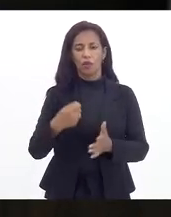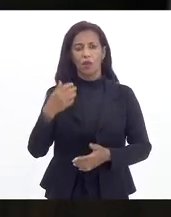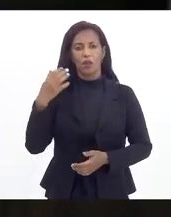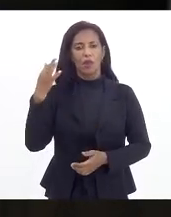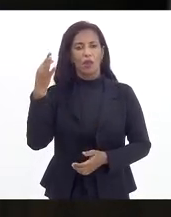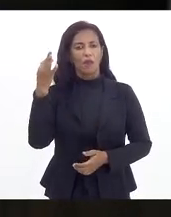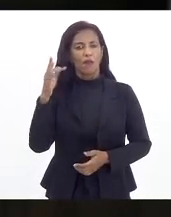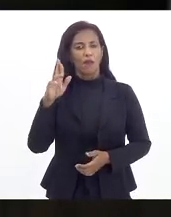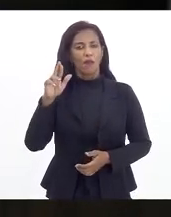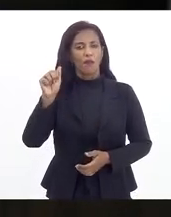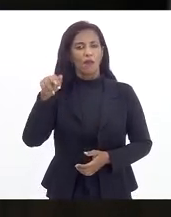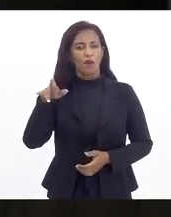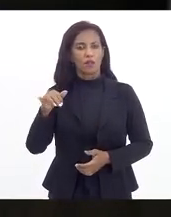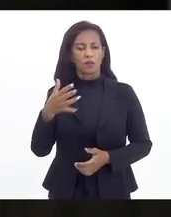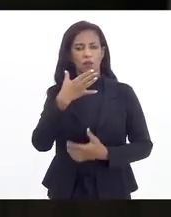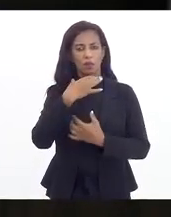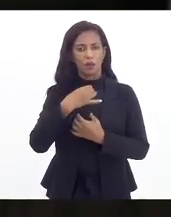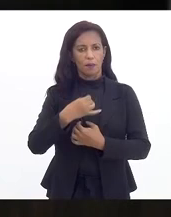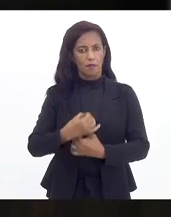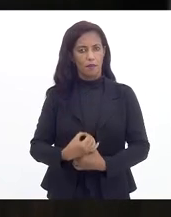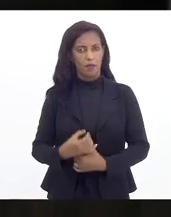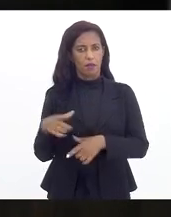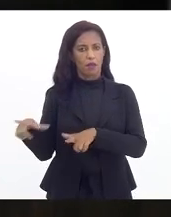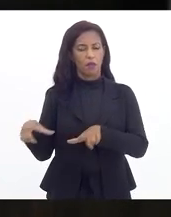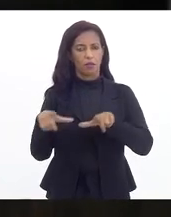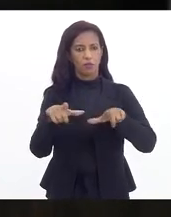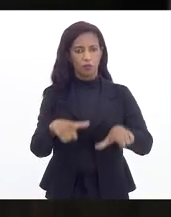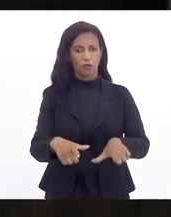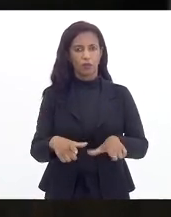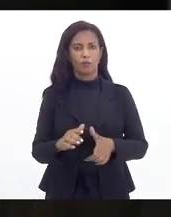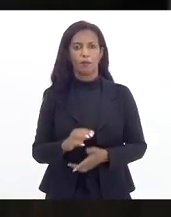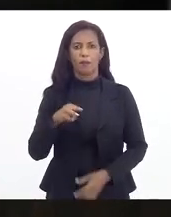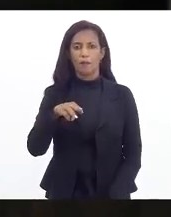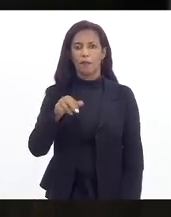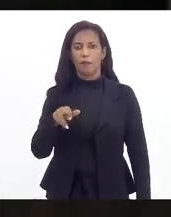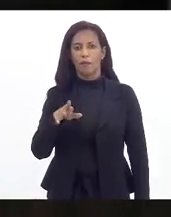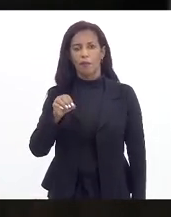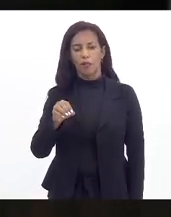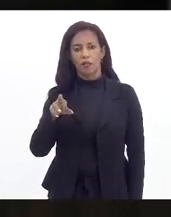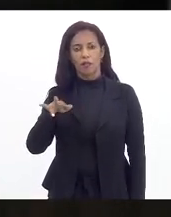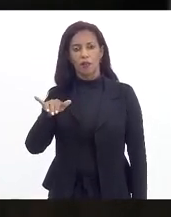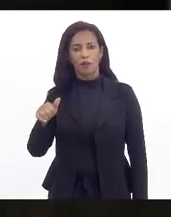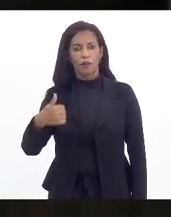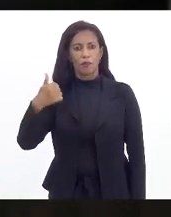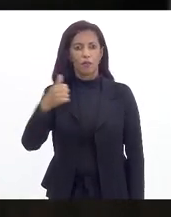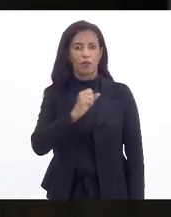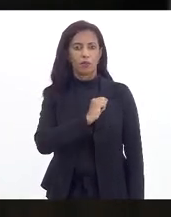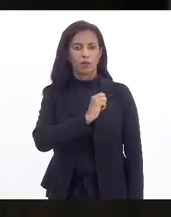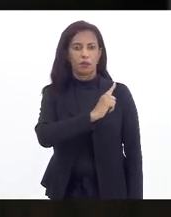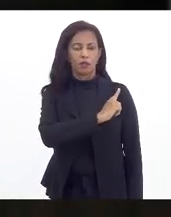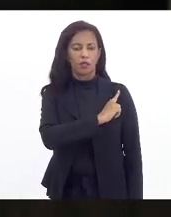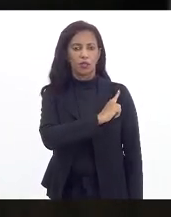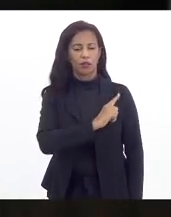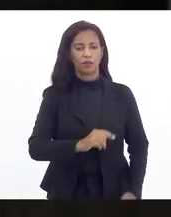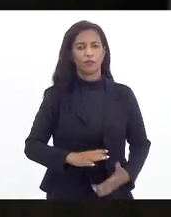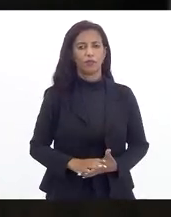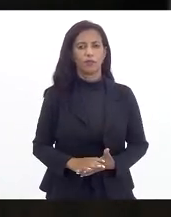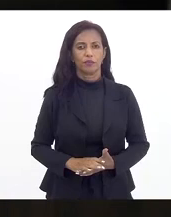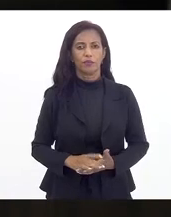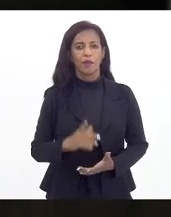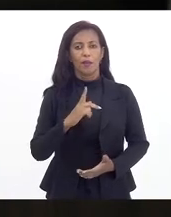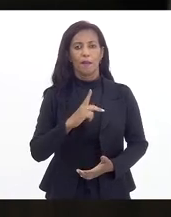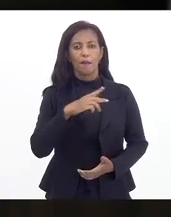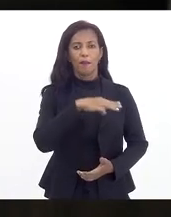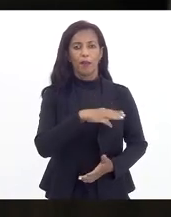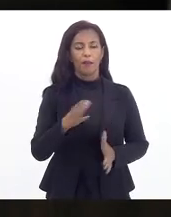Franciane Mota, que concede medalha Tiradentes, respectivo diploma, ao senhor Marcelo Ferreira Neves, primeiro sargento da Polícia Militar do Estado do Rio de Janeiro.